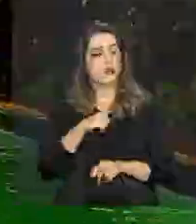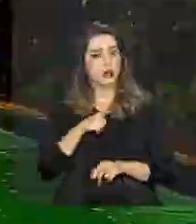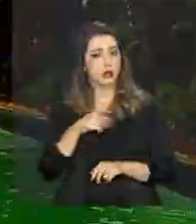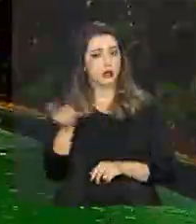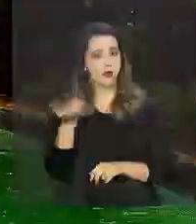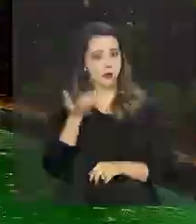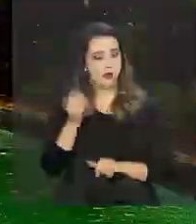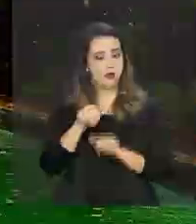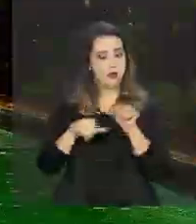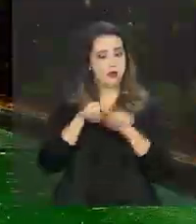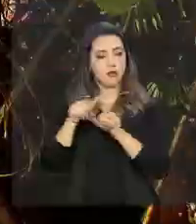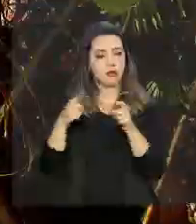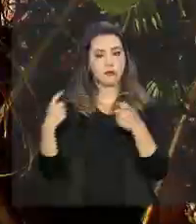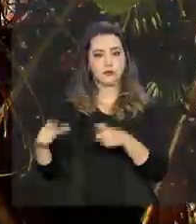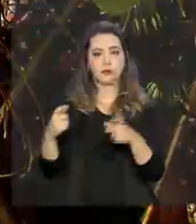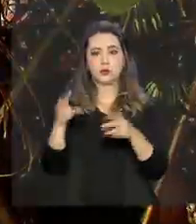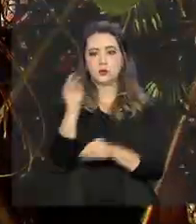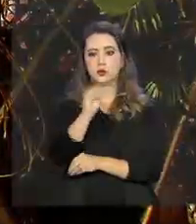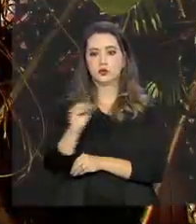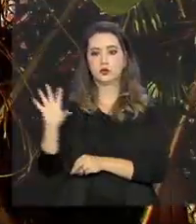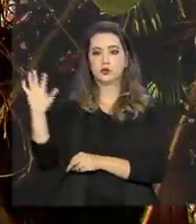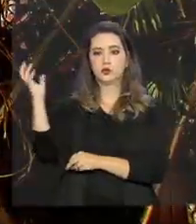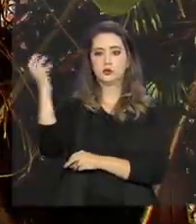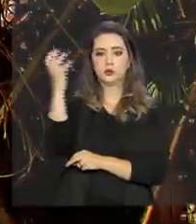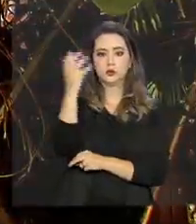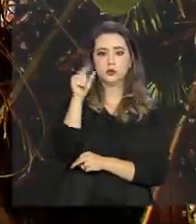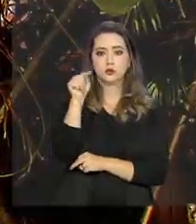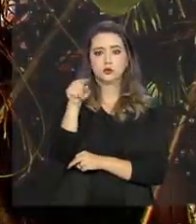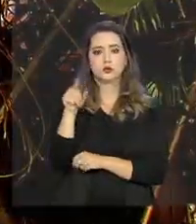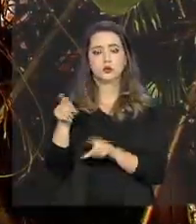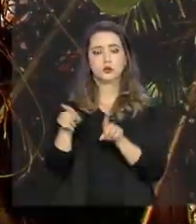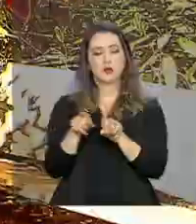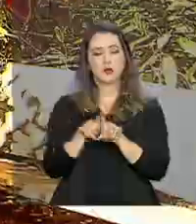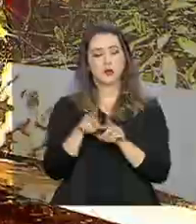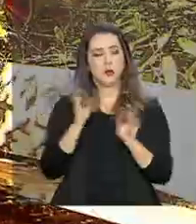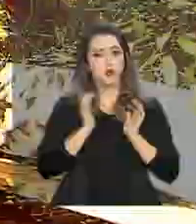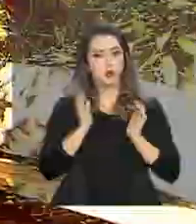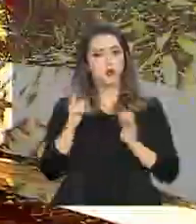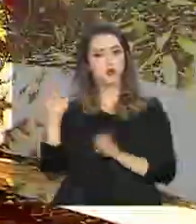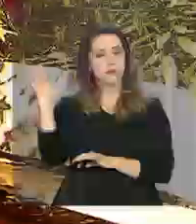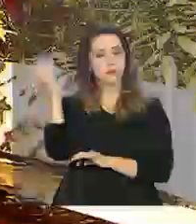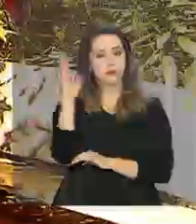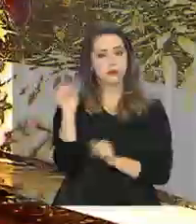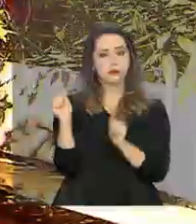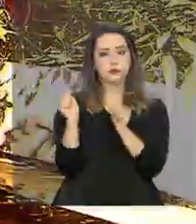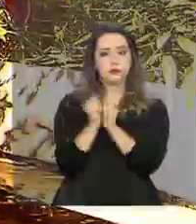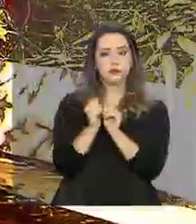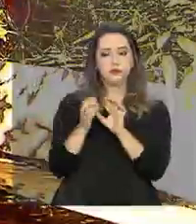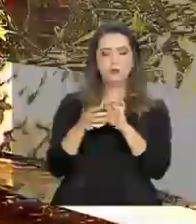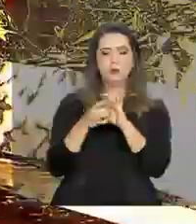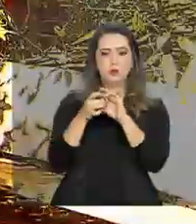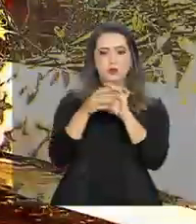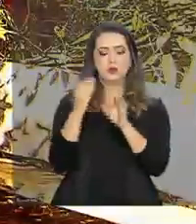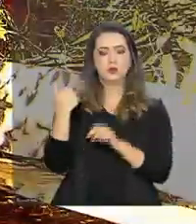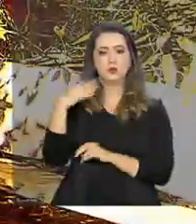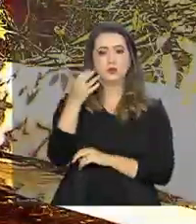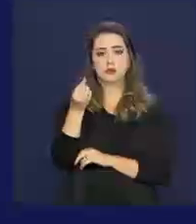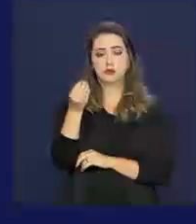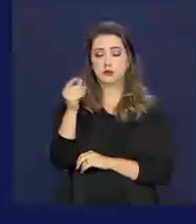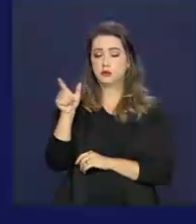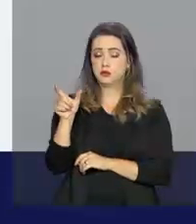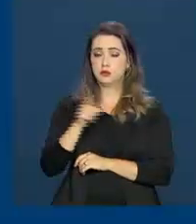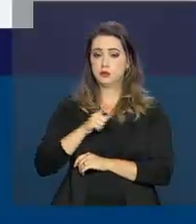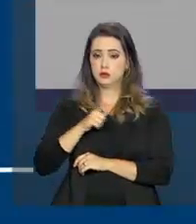em transformar uma área em reserva particular do patrimônio natural e se somar às mais de 600 que existem hoje